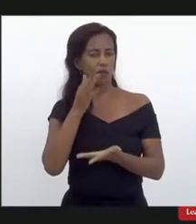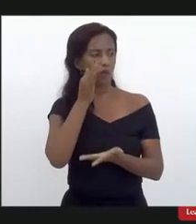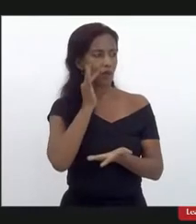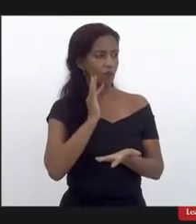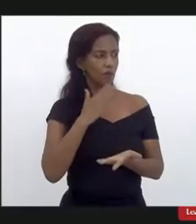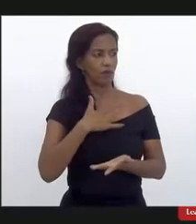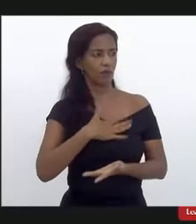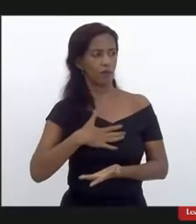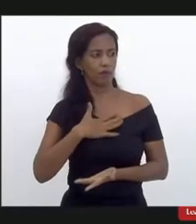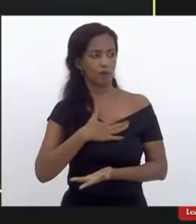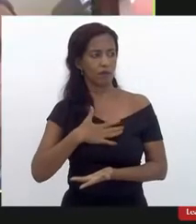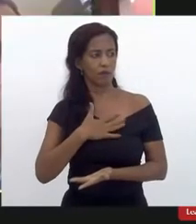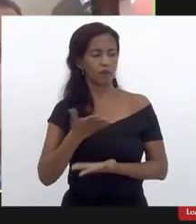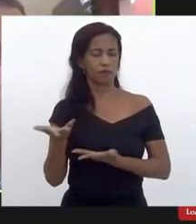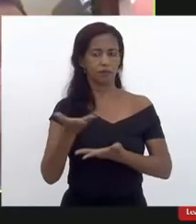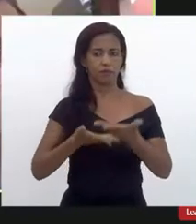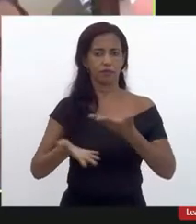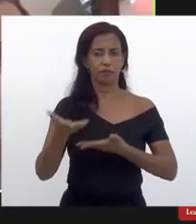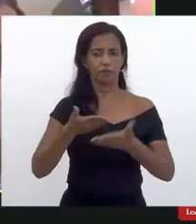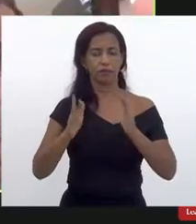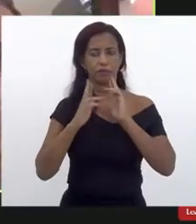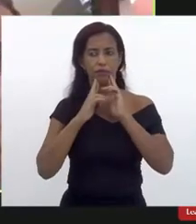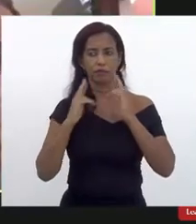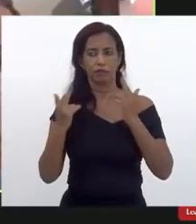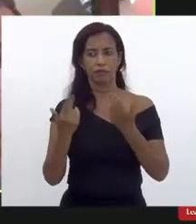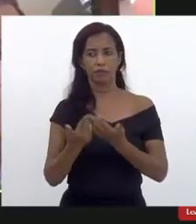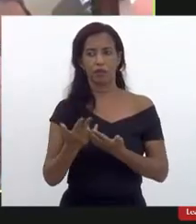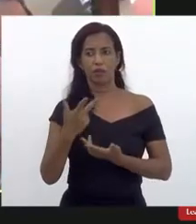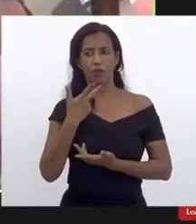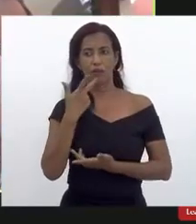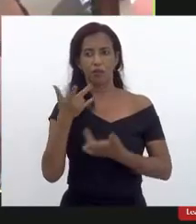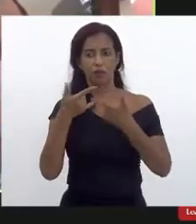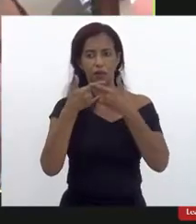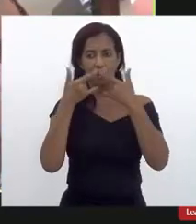vez um prazer enorme participar dessa audiência pública. Eu vou falar de máscara